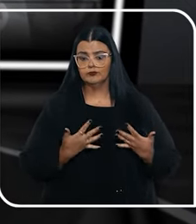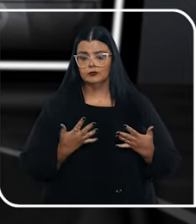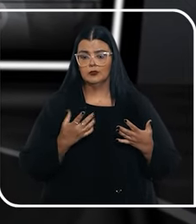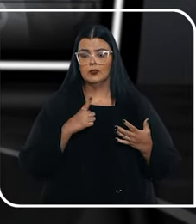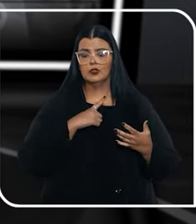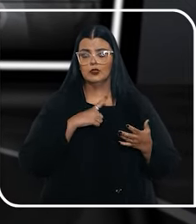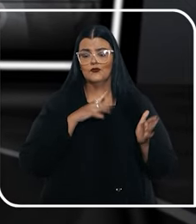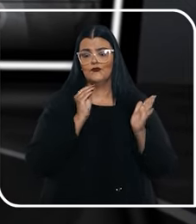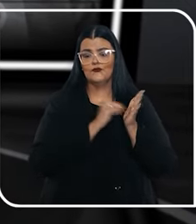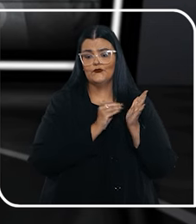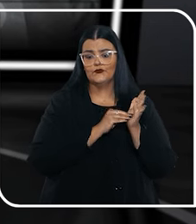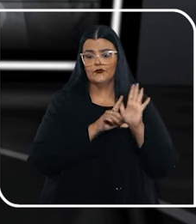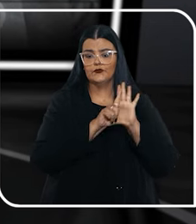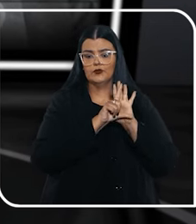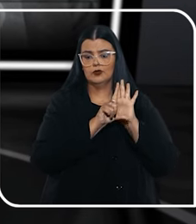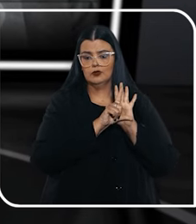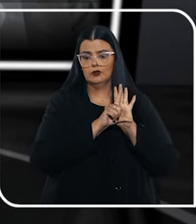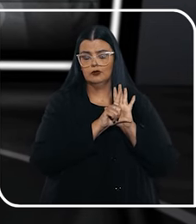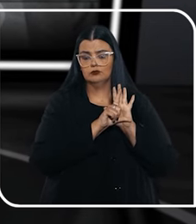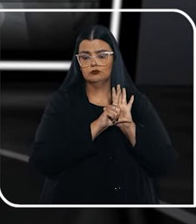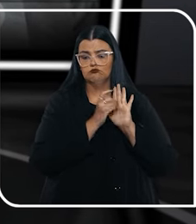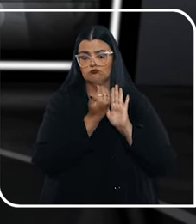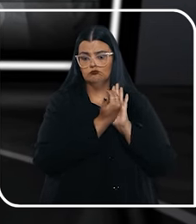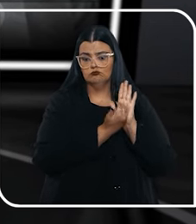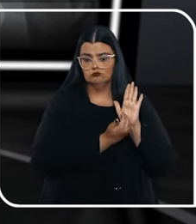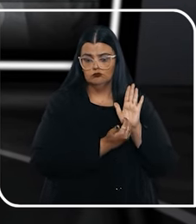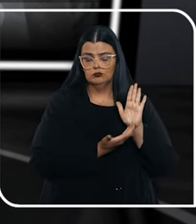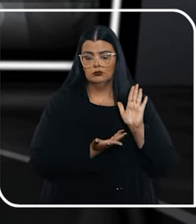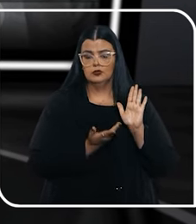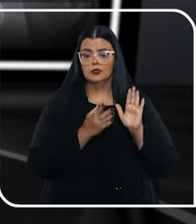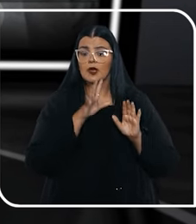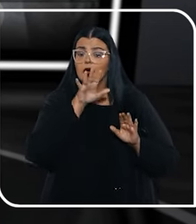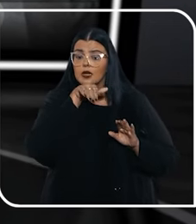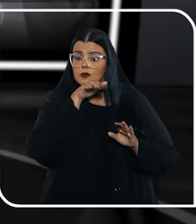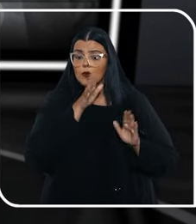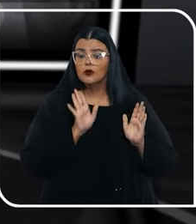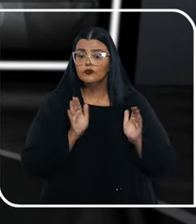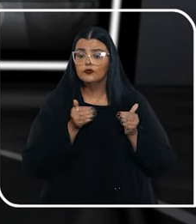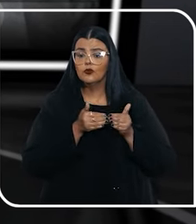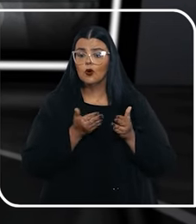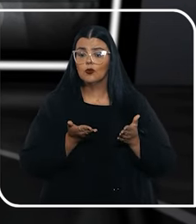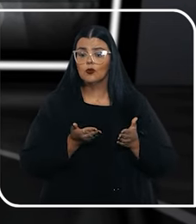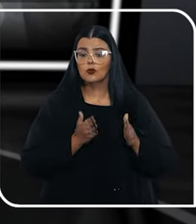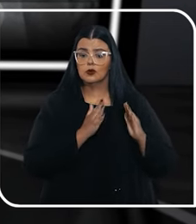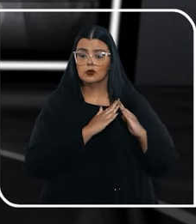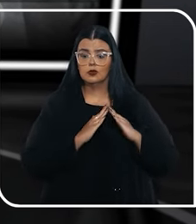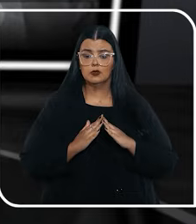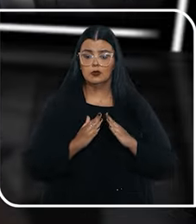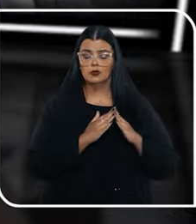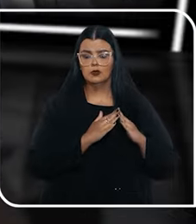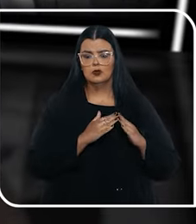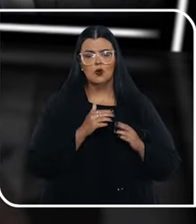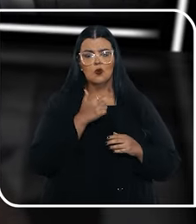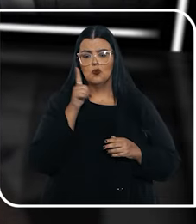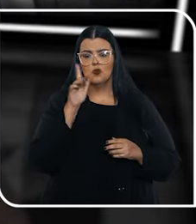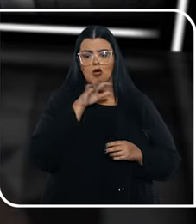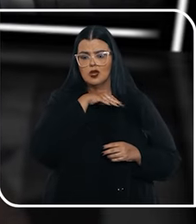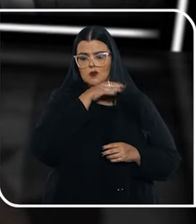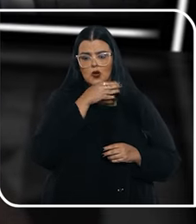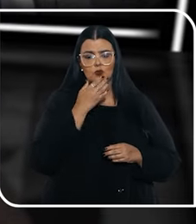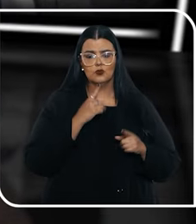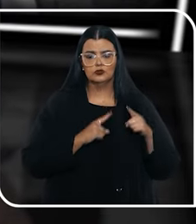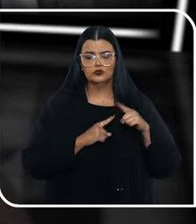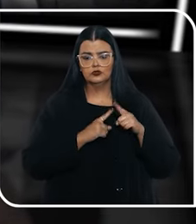legislação brasileira tem lacunas, foi o que a gente usou, né? Para animal de estimação. Se fosse um animal que não seja de